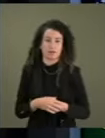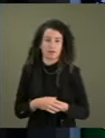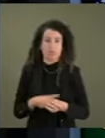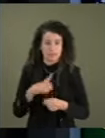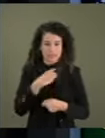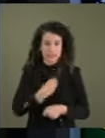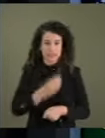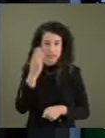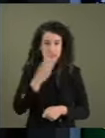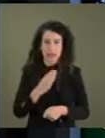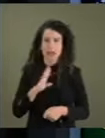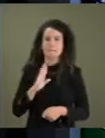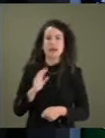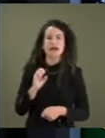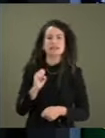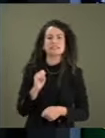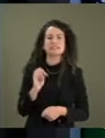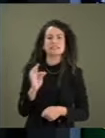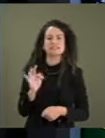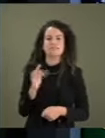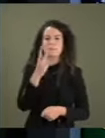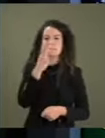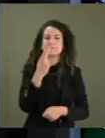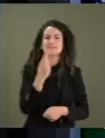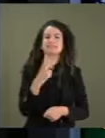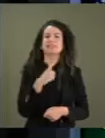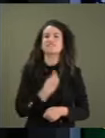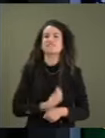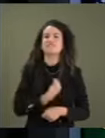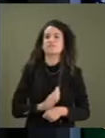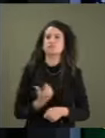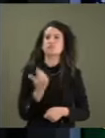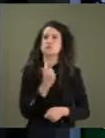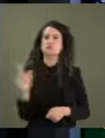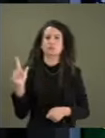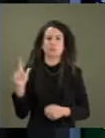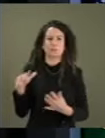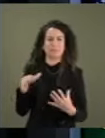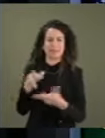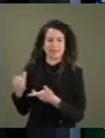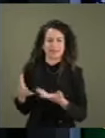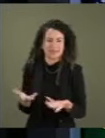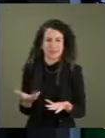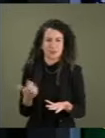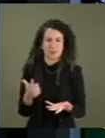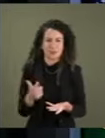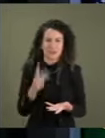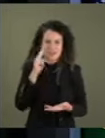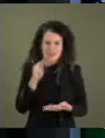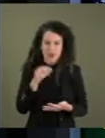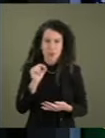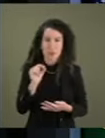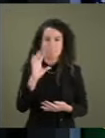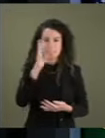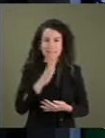Parece que o STF vive em outro planeta, não está dentro do Brasil, vendo o que está acontecendo.